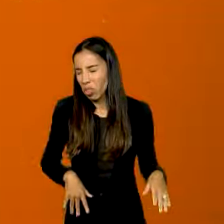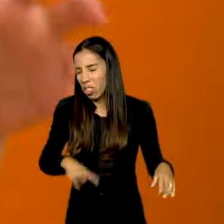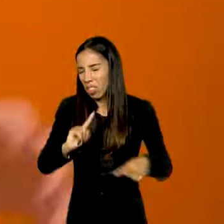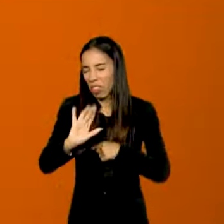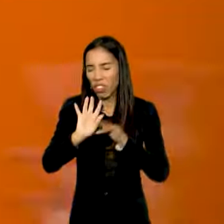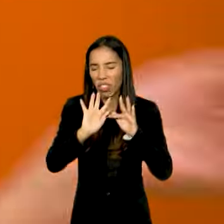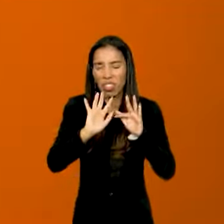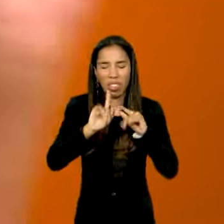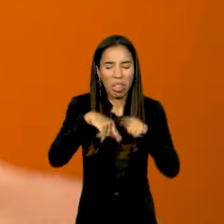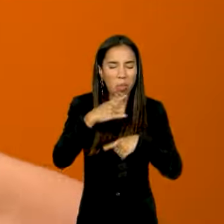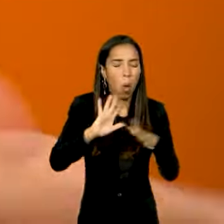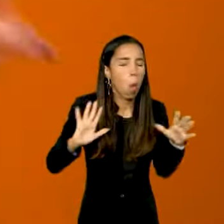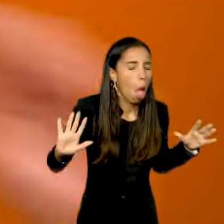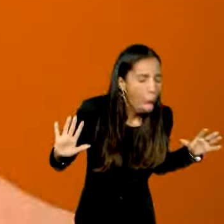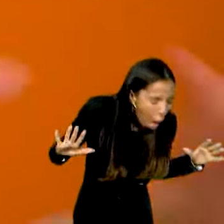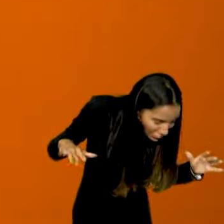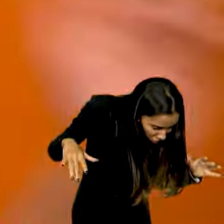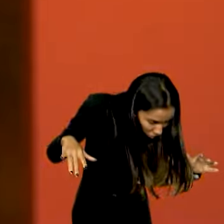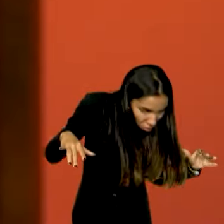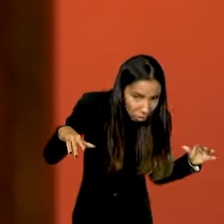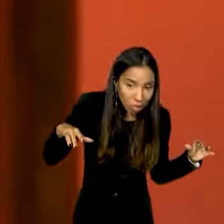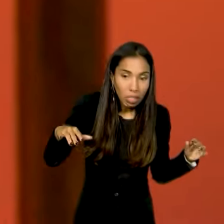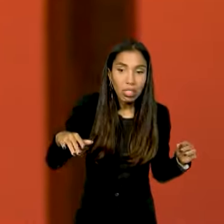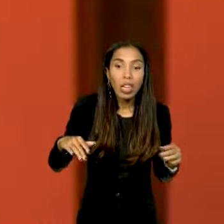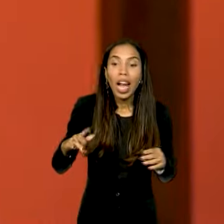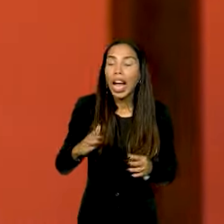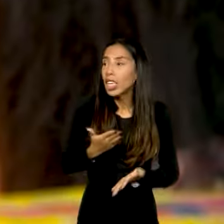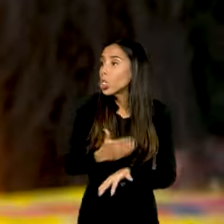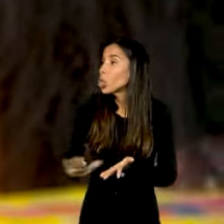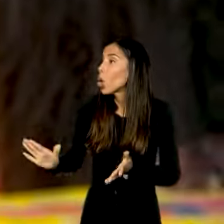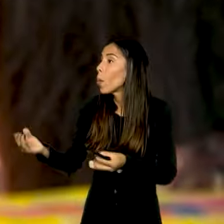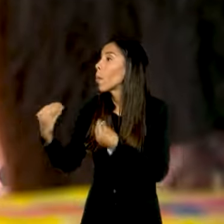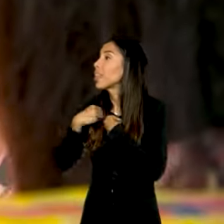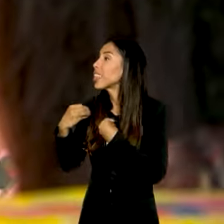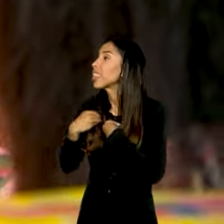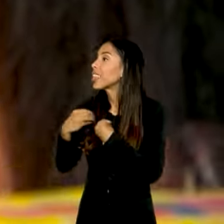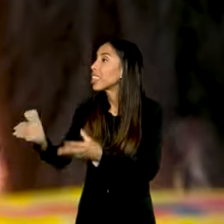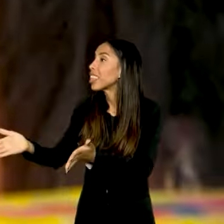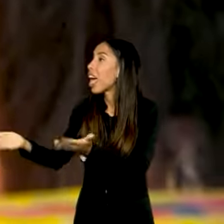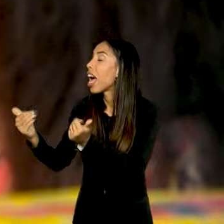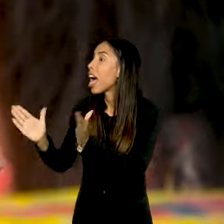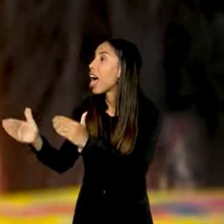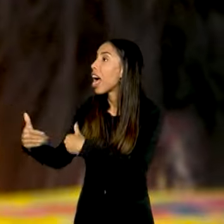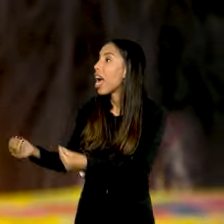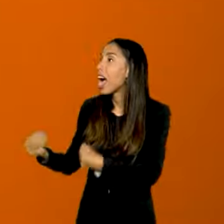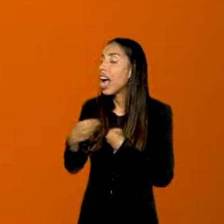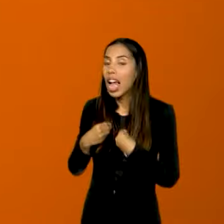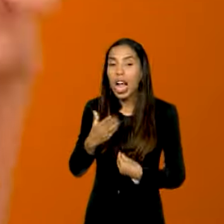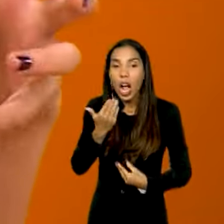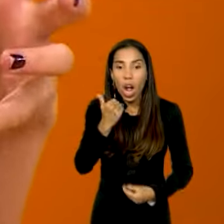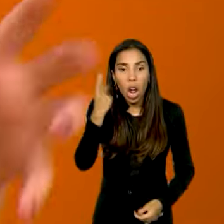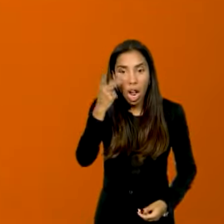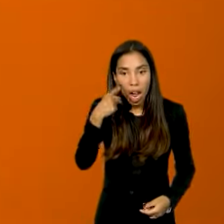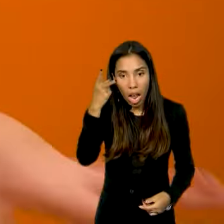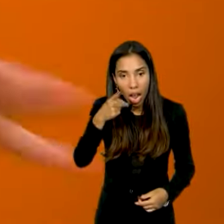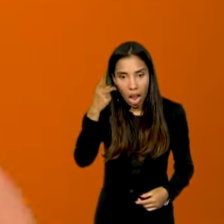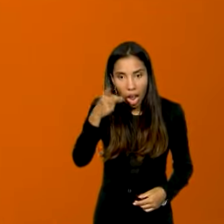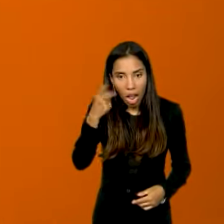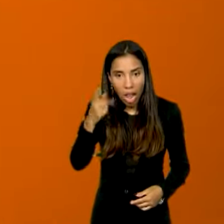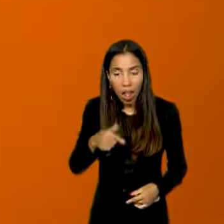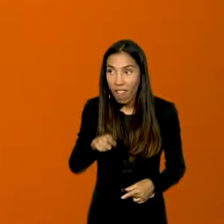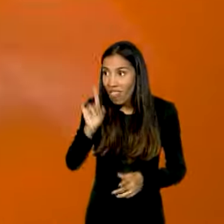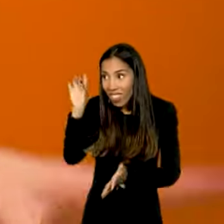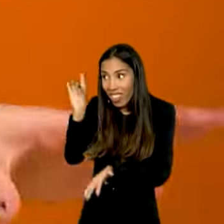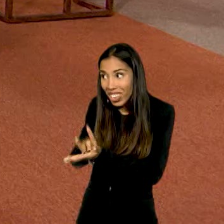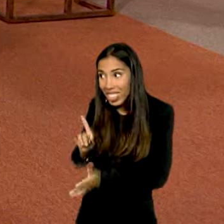Elia te agora me dá a caixa de tomate. Agora me dá o que sobrou, que eu quero comer. Eu adoraria. E as crianças diziam, eu passei a comer tomate por causa do Pipo.